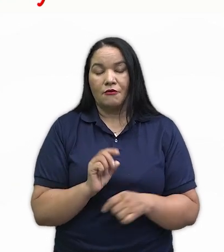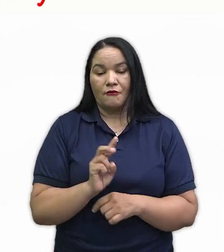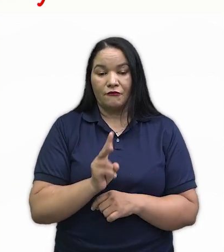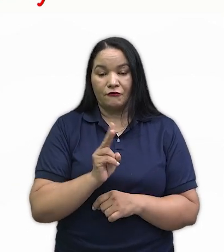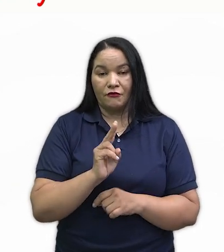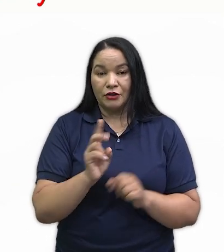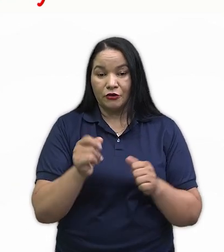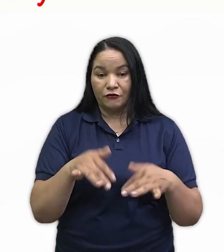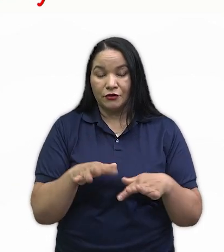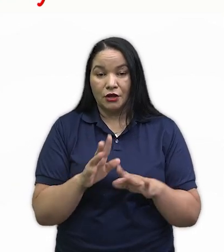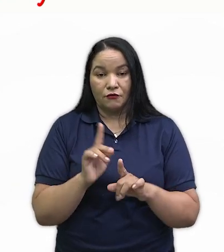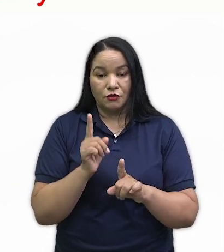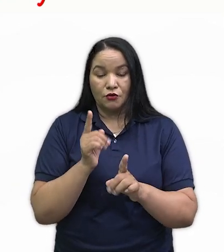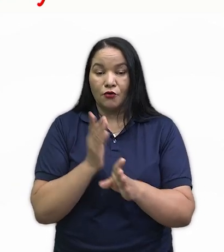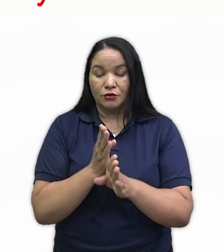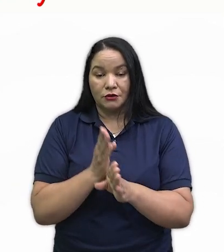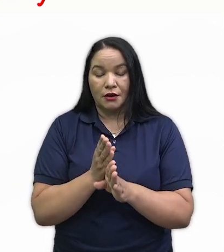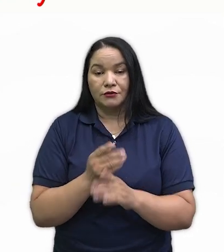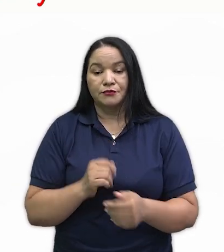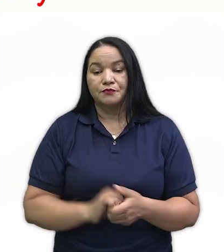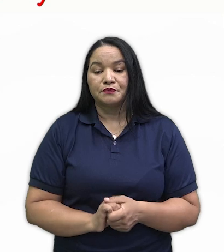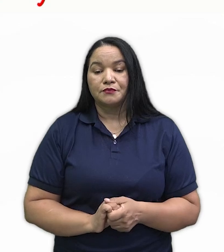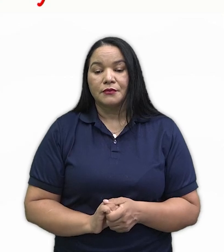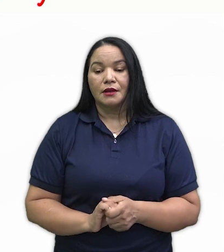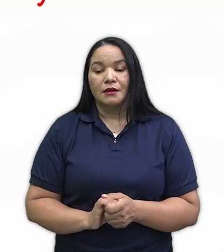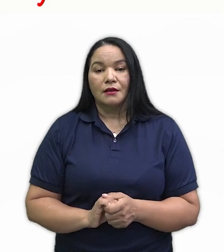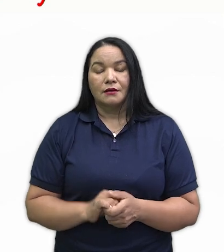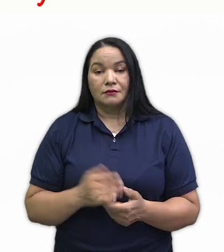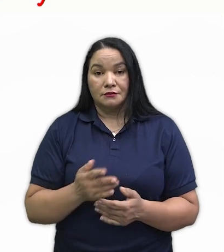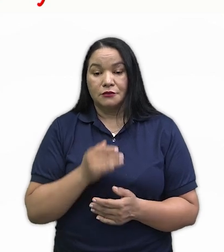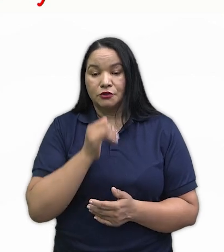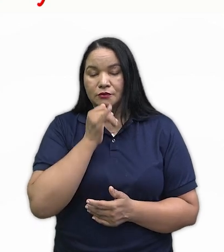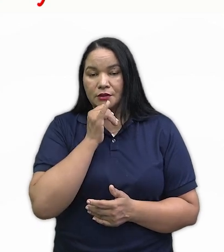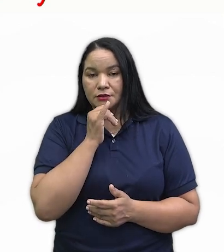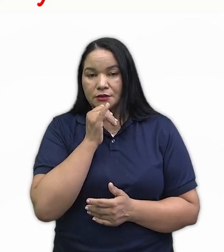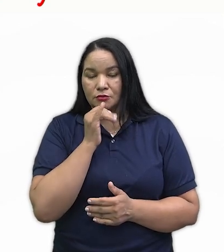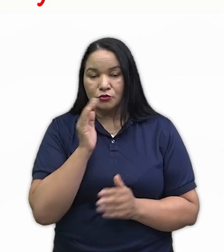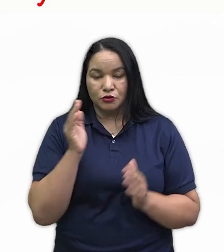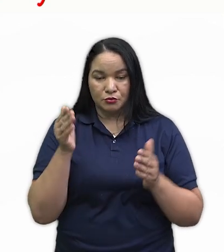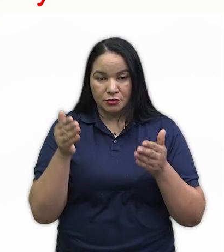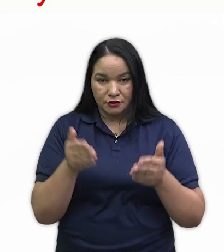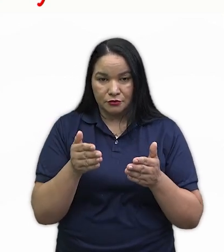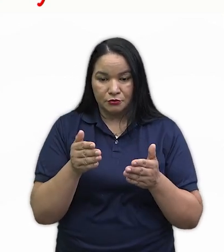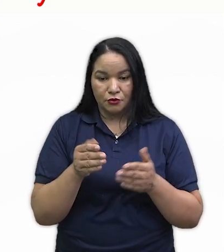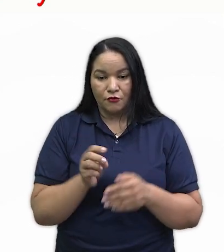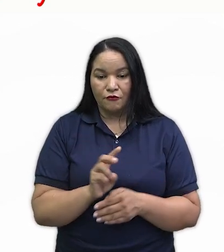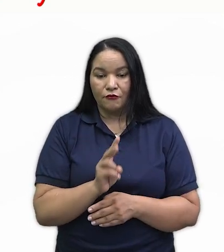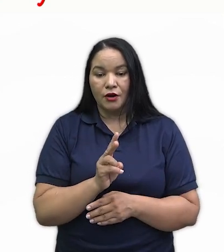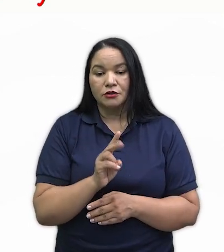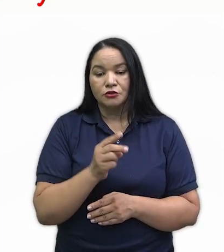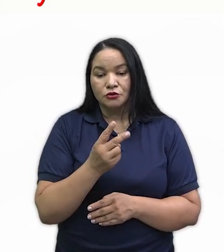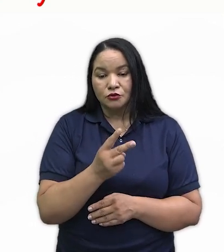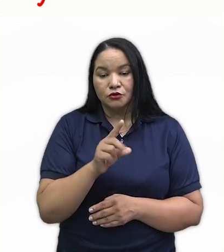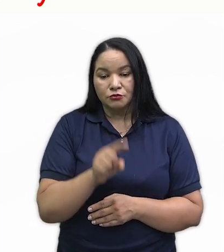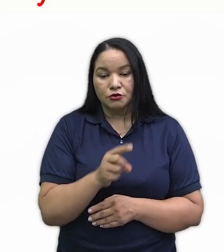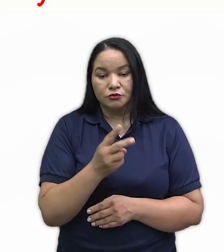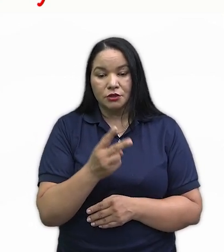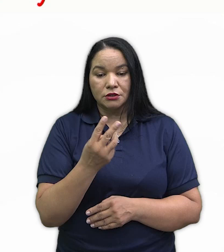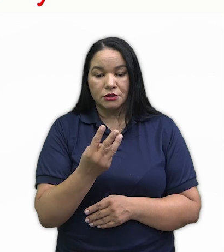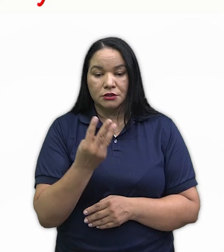o valor final encontrado, e aqui nesse exemplo específico, ele vale R$